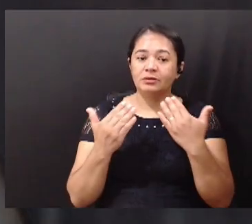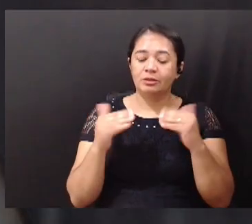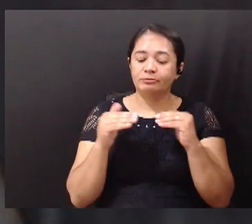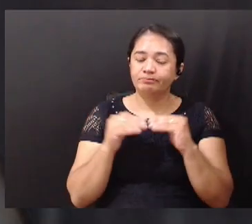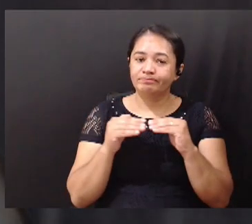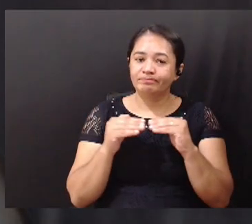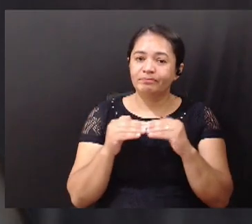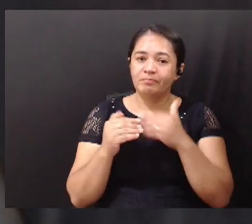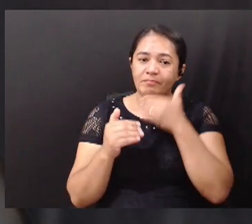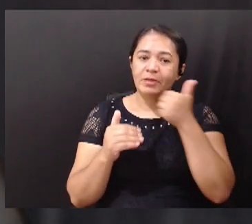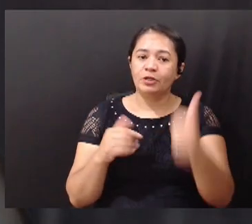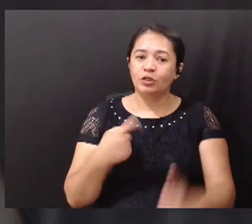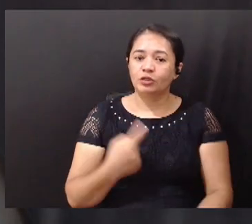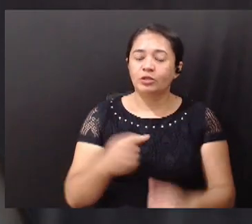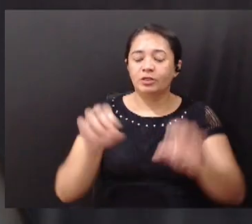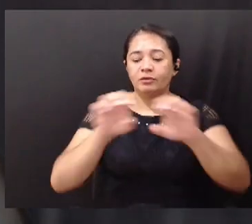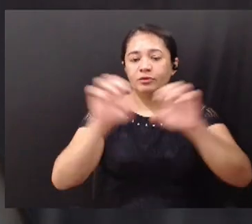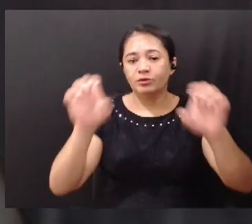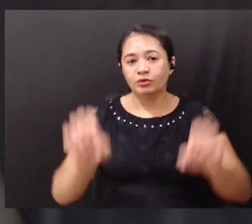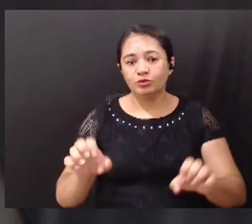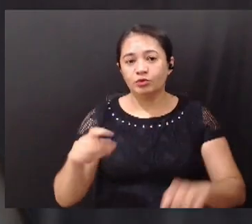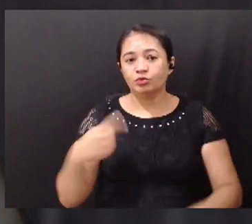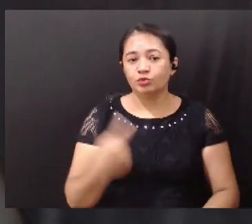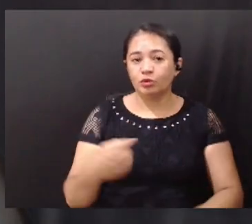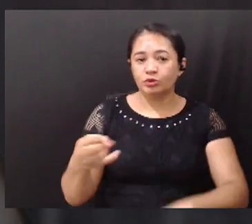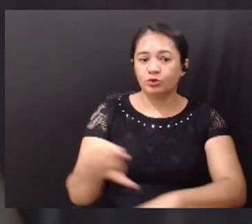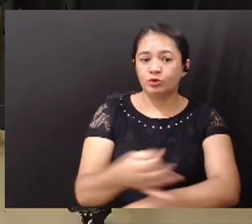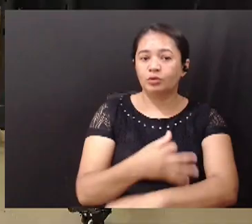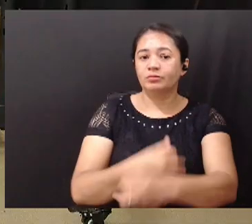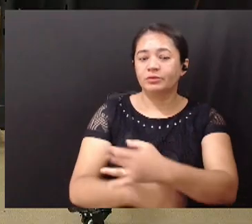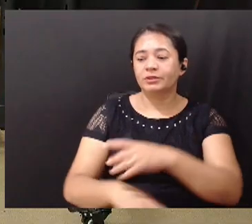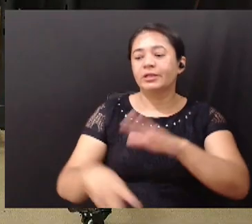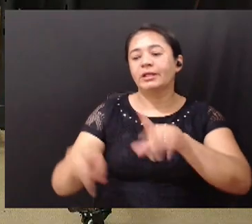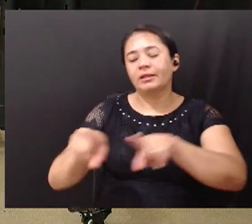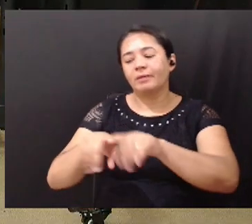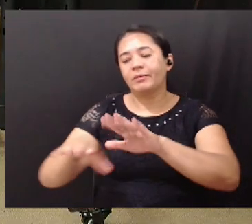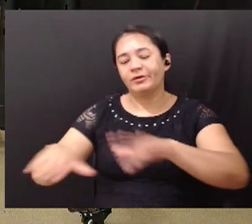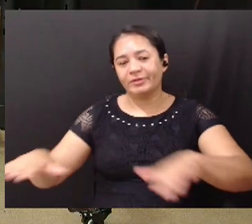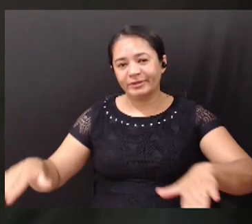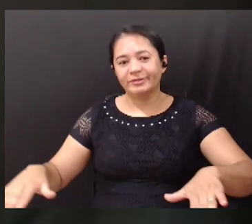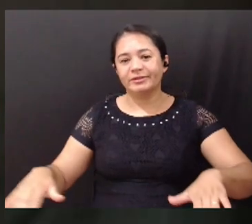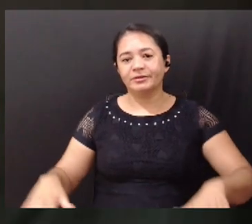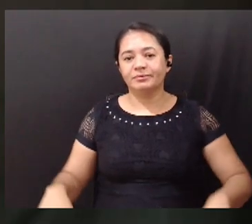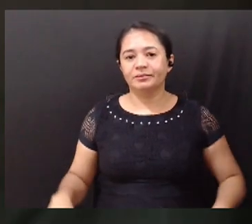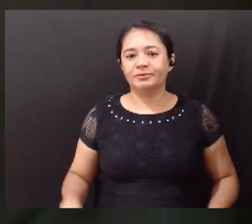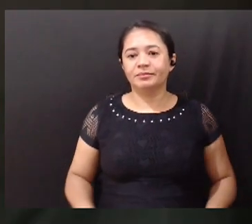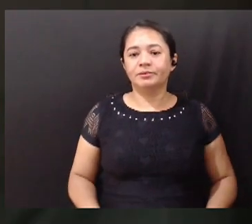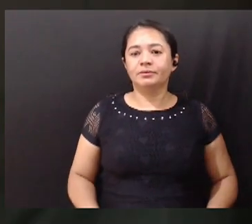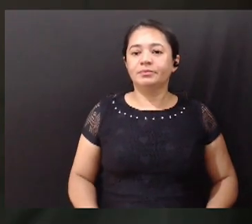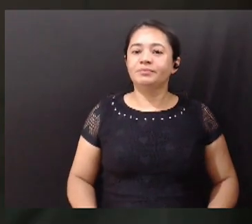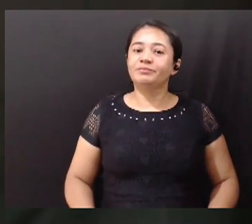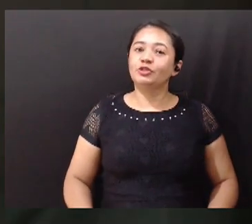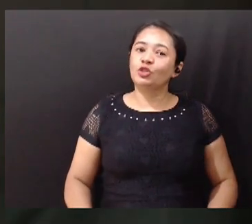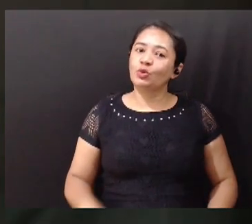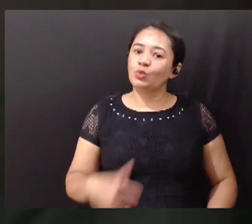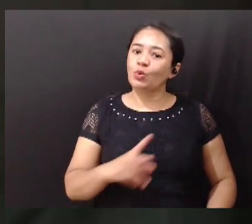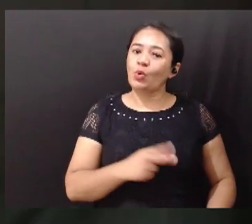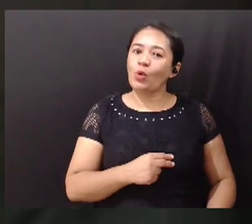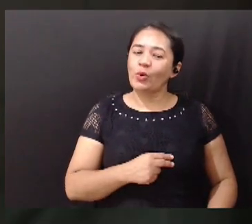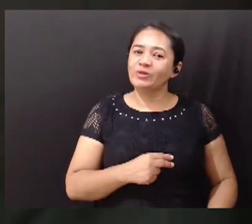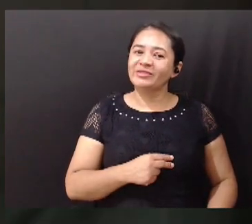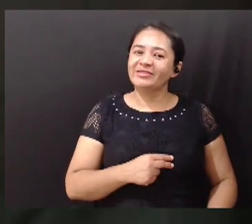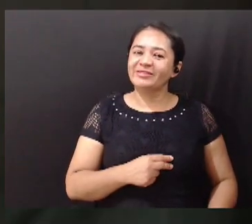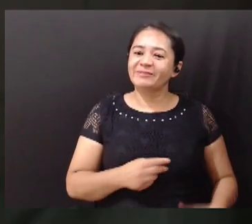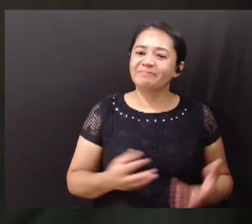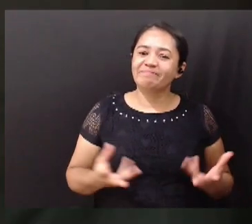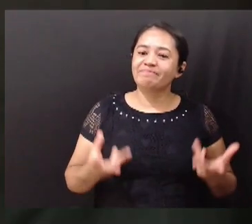vai estruturando o nosso emocional e o da criança também. Excelente, nossa, quanta entrega de vocês, que bom